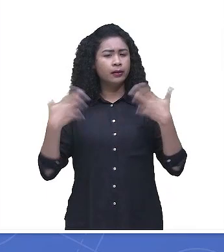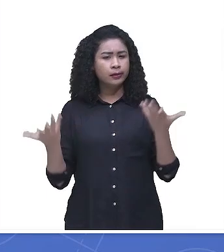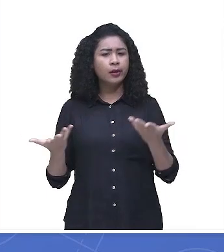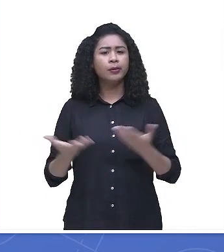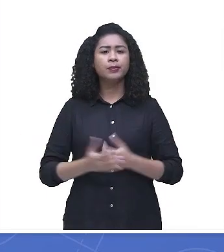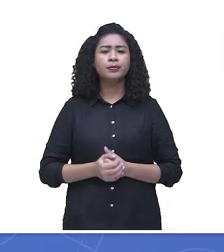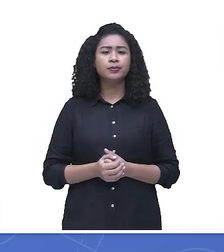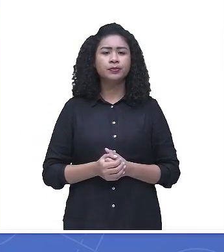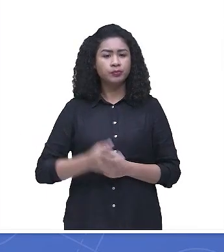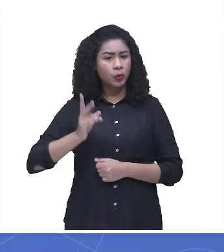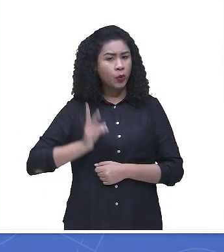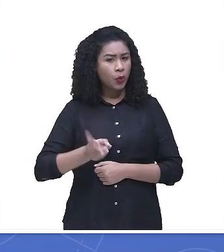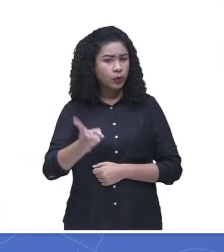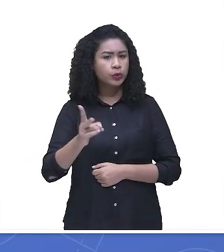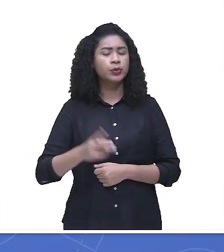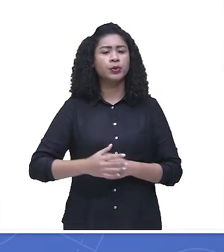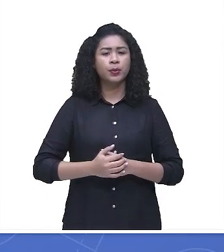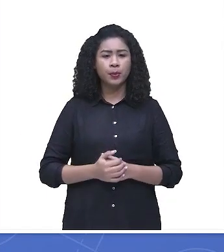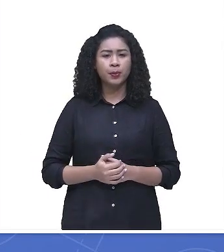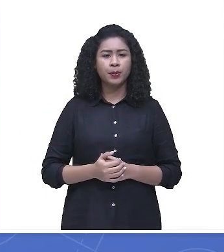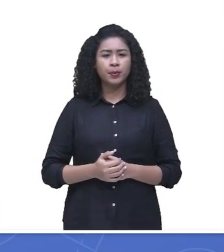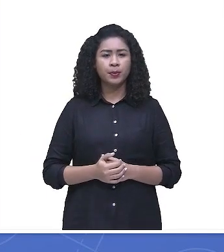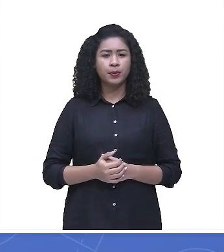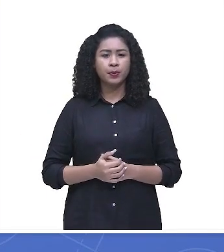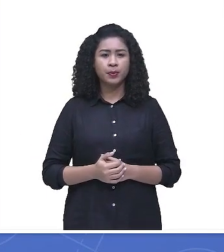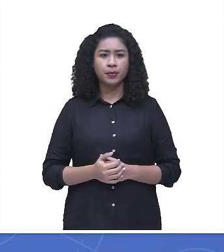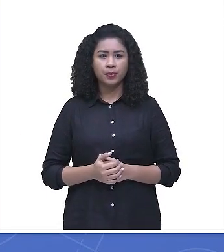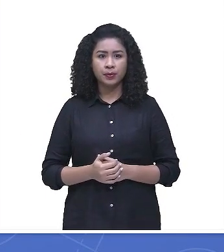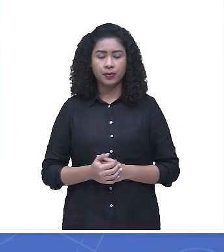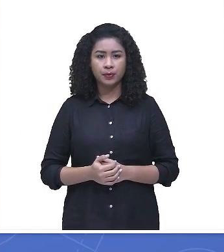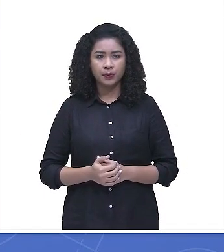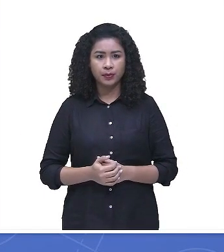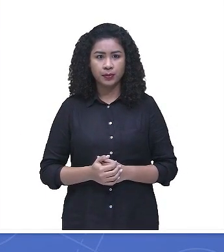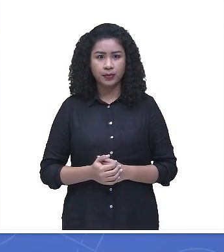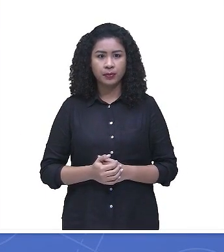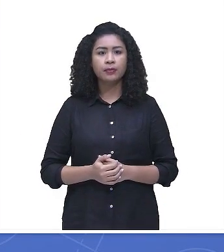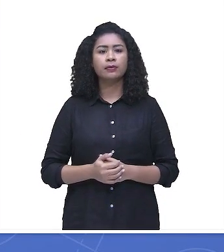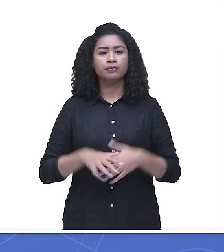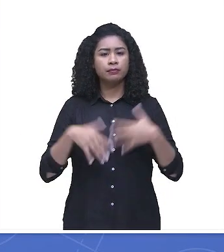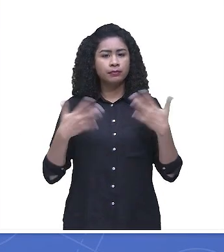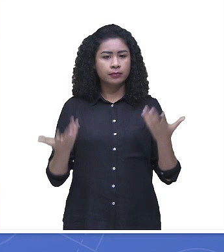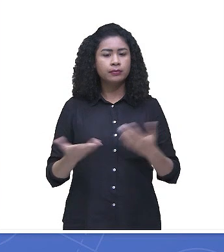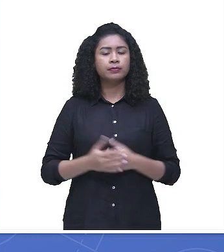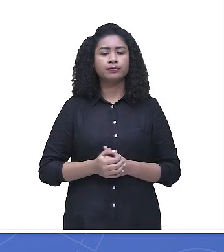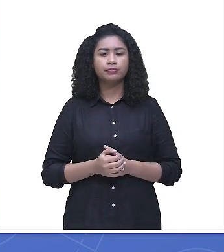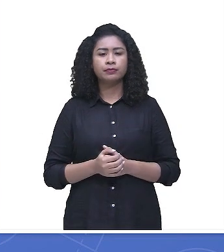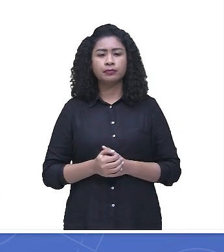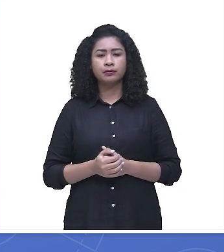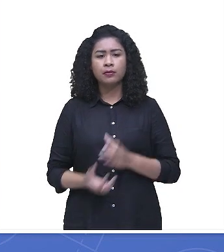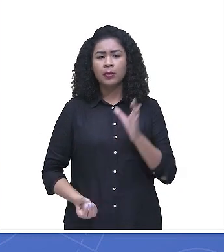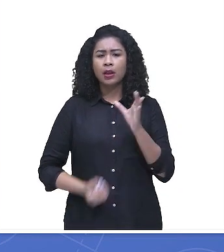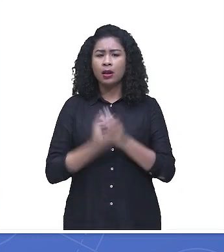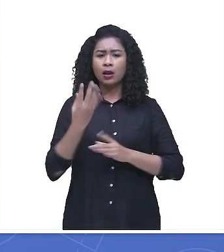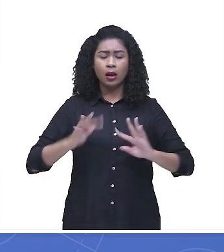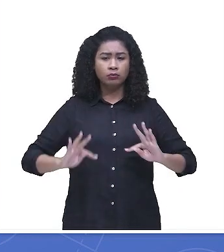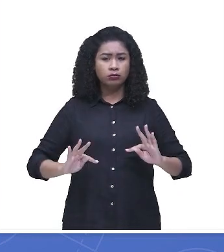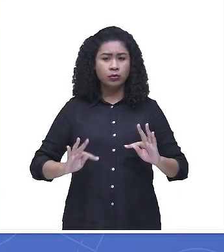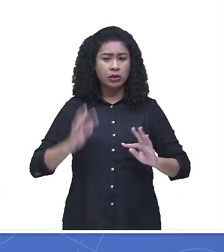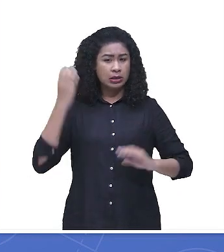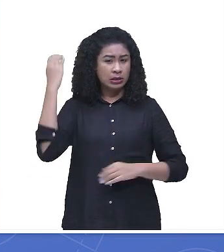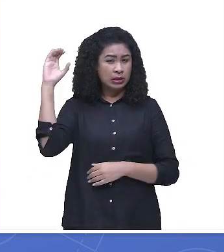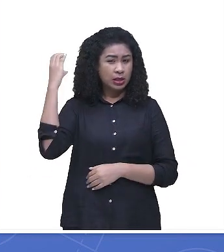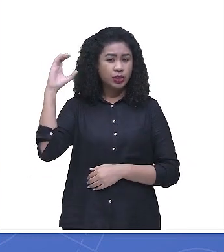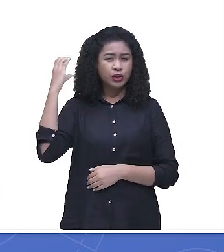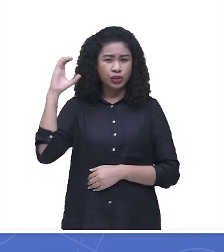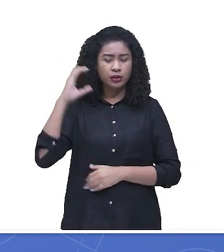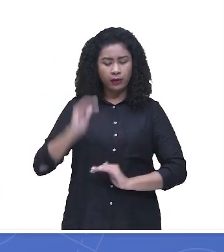então, fazer a correção aí com vocês. Olha só, pelas suas realizações científicas no campo da astronomia, não. Quem